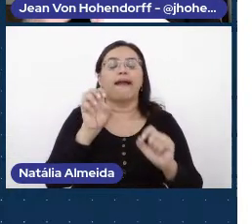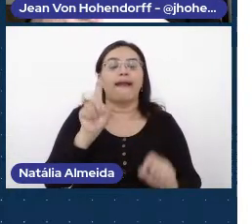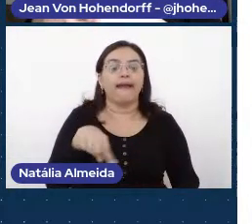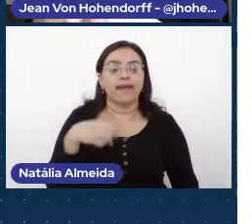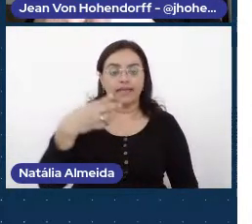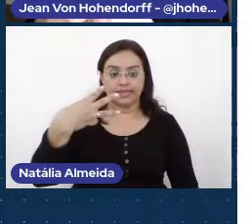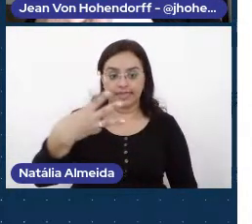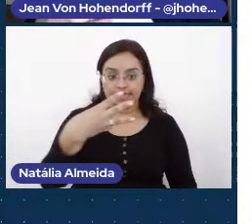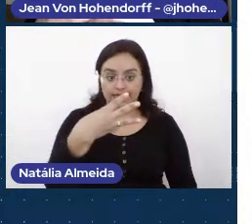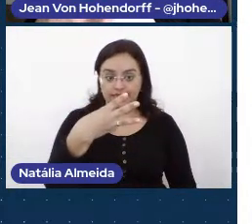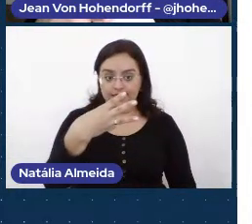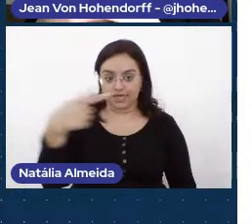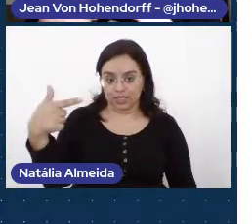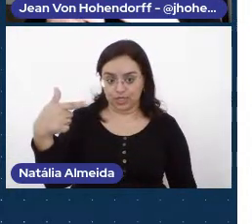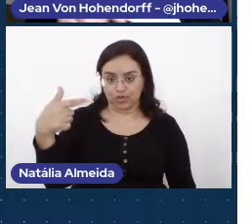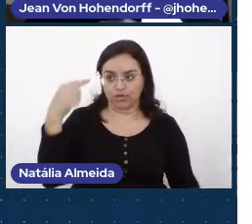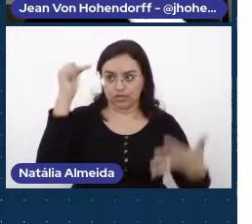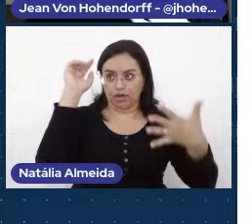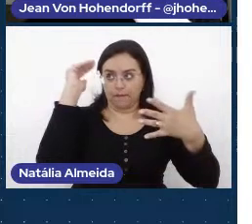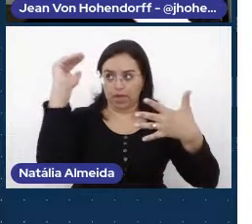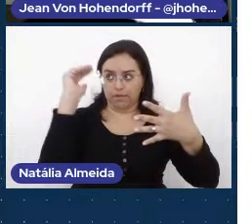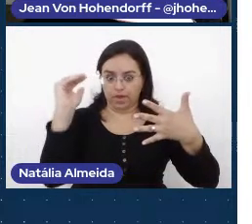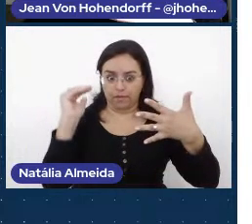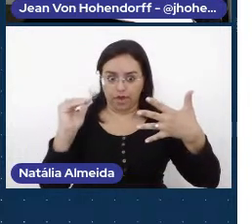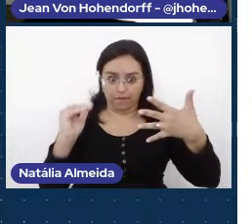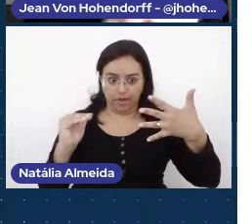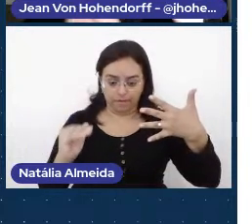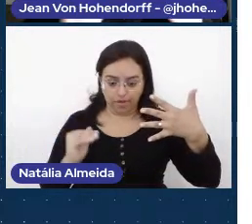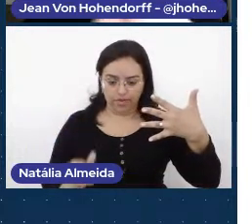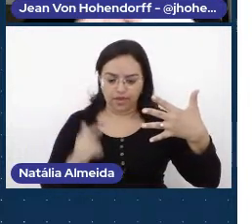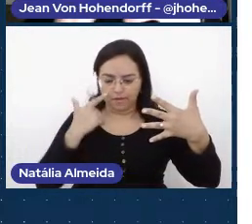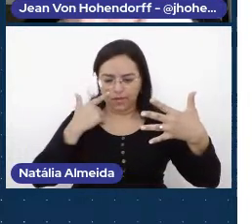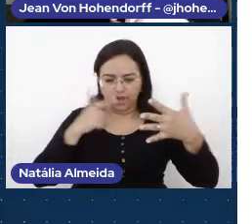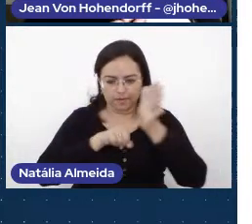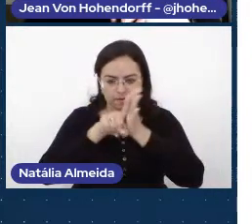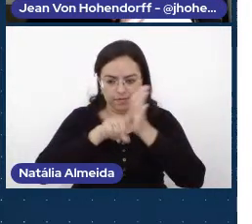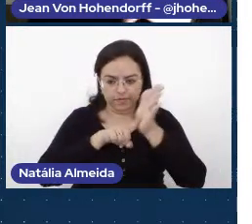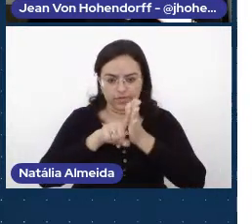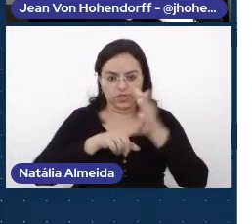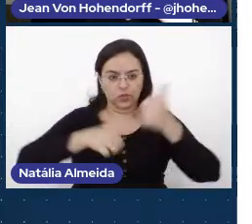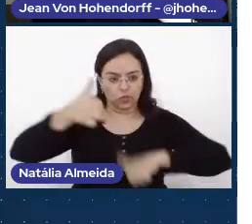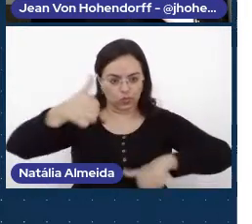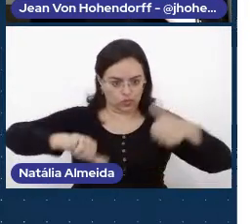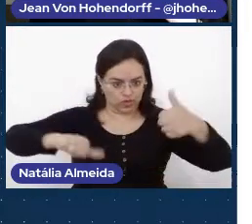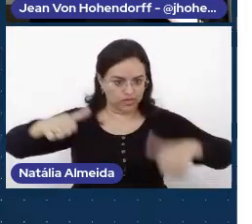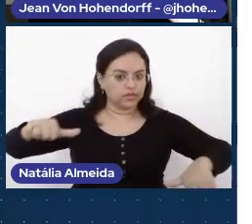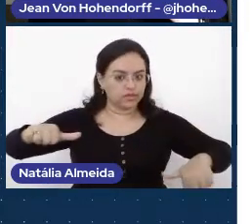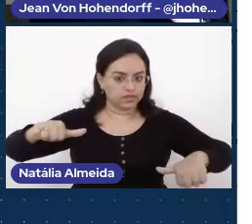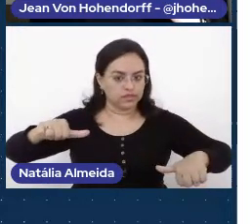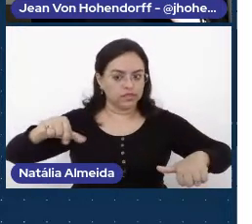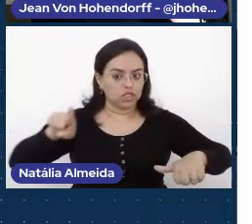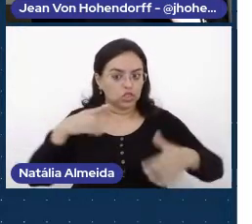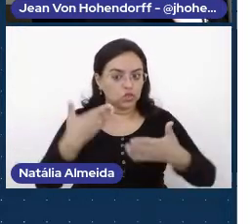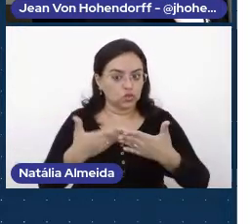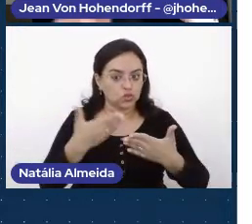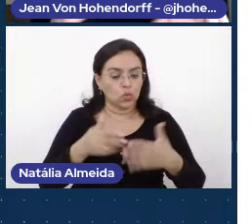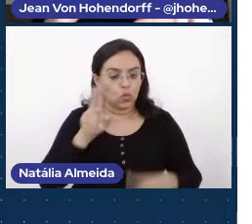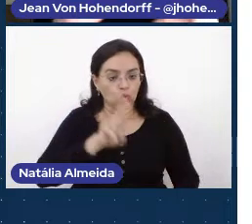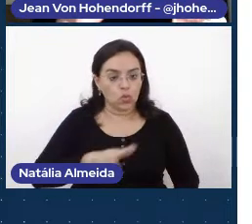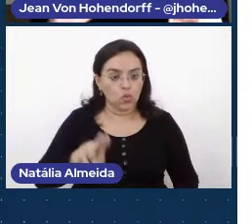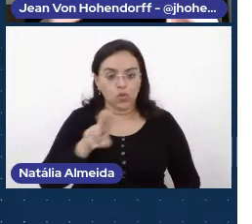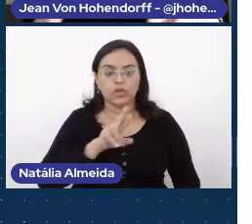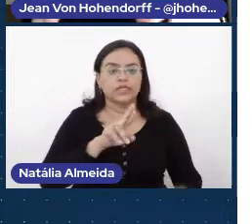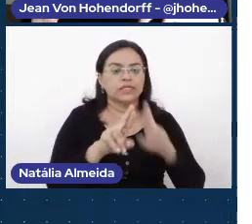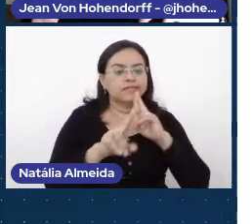itens para pesquisas qualitativas que usam entrevistas e grupos focais. Encontramos